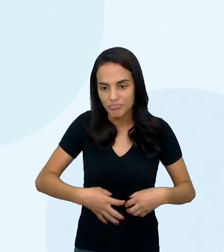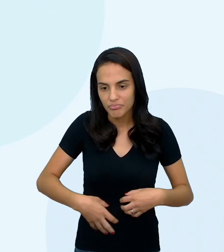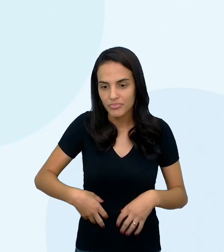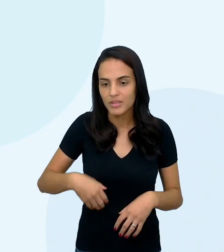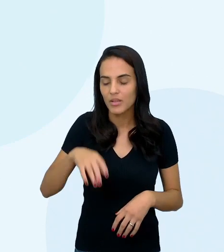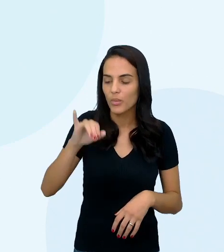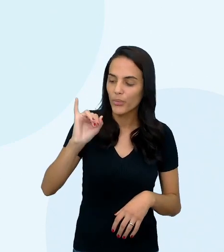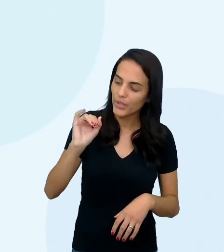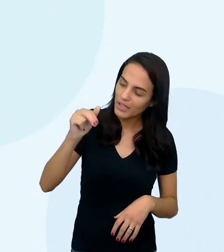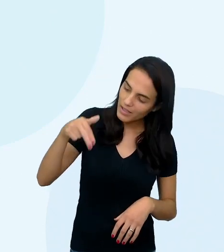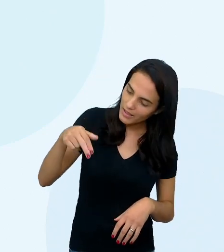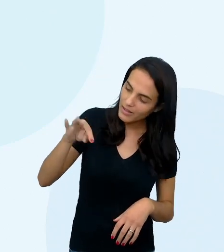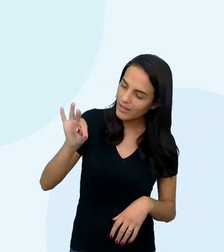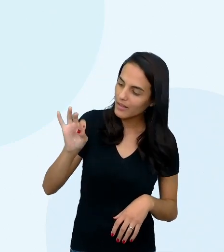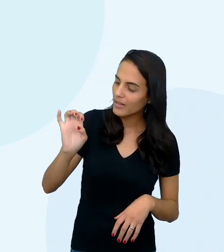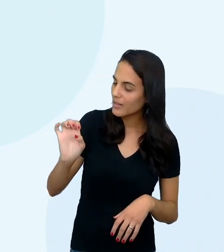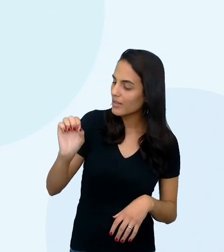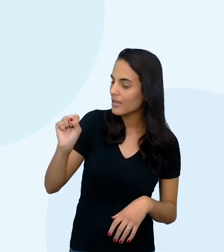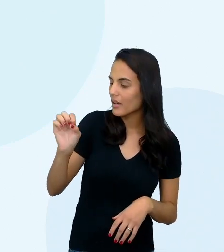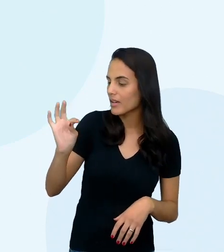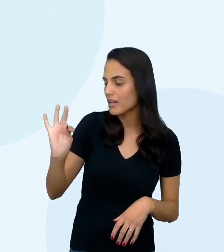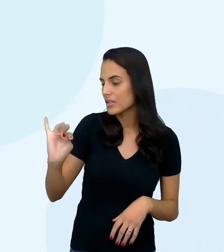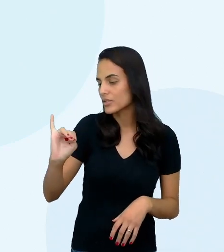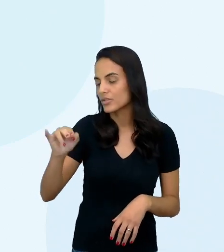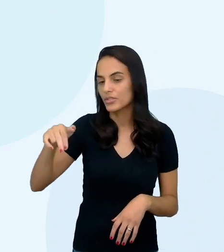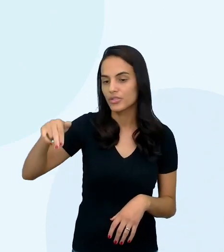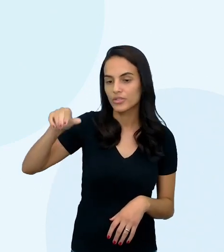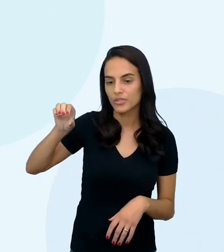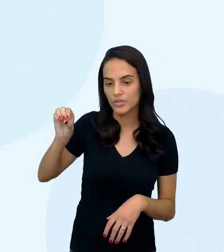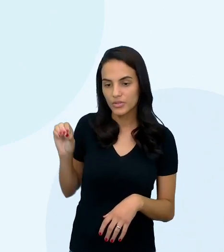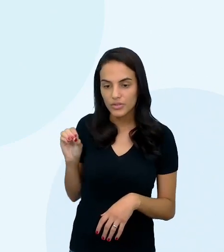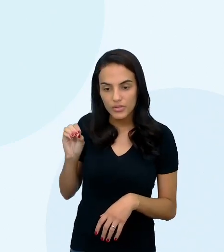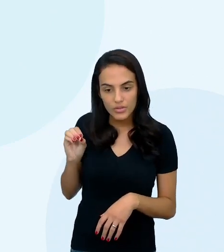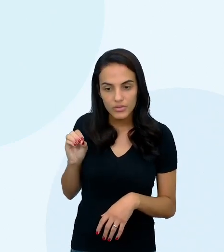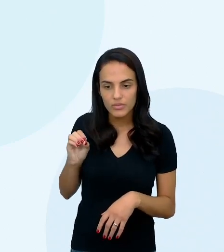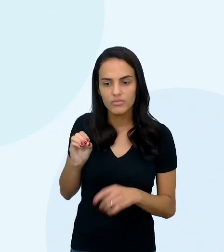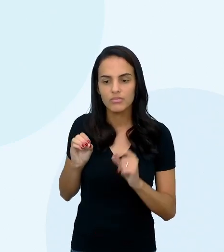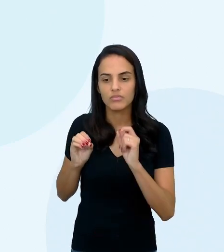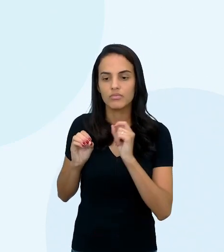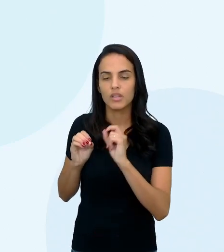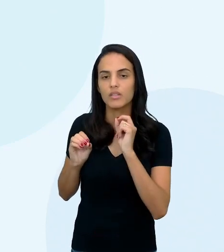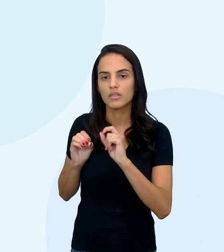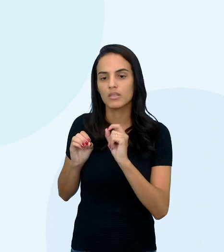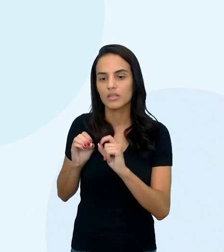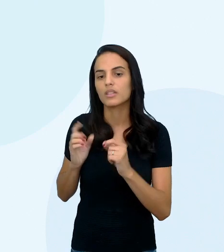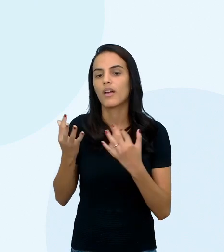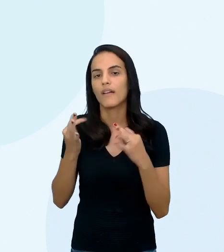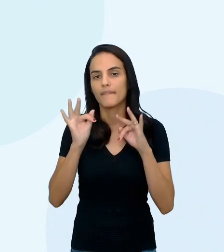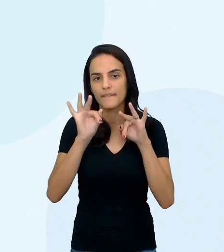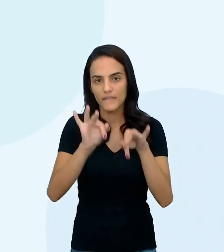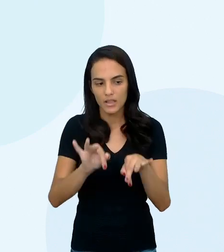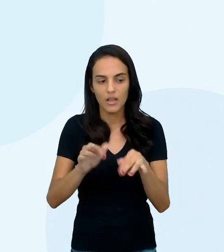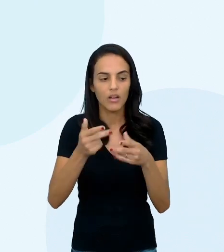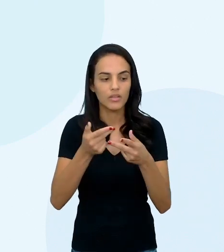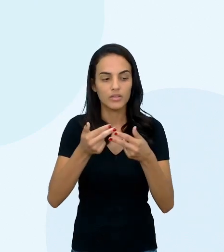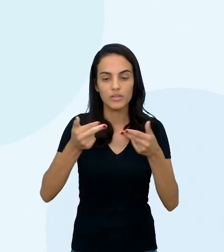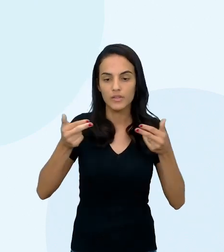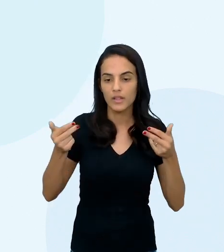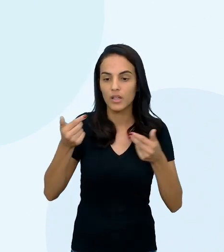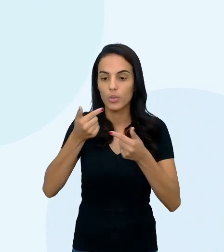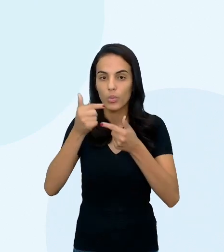aí com a digestão no intestino. No intestino, a gente vai ter ali a digestão final de diversos